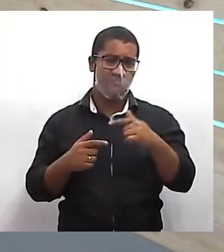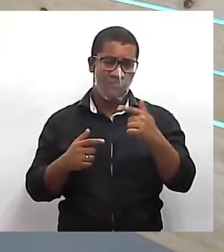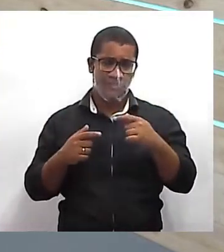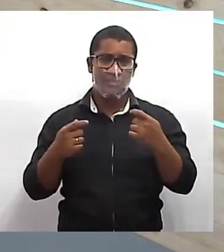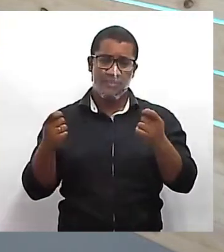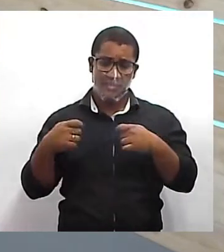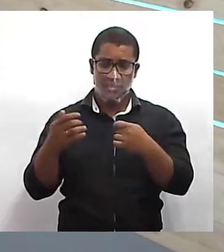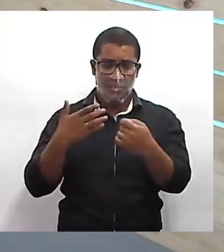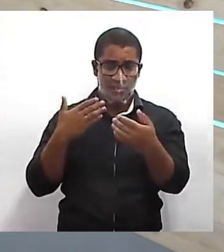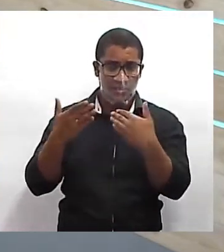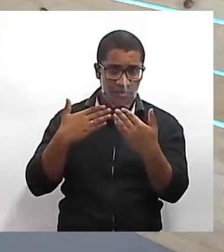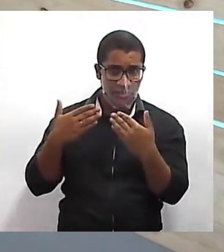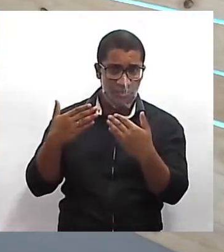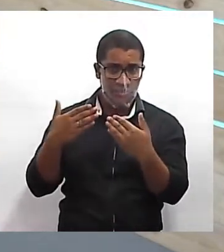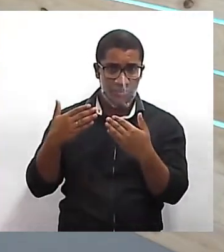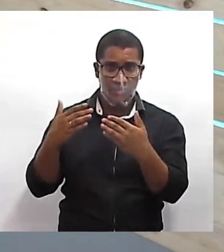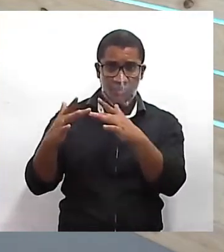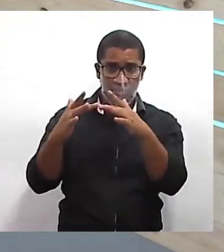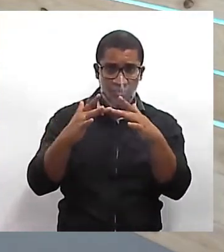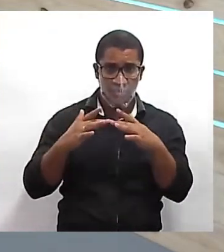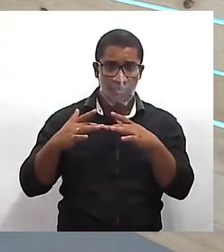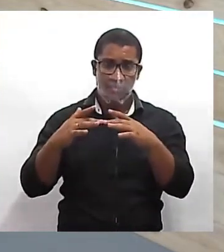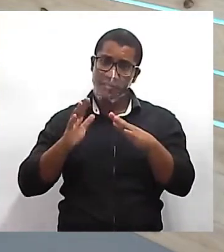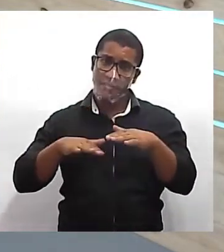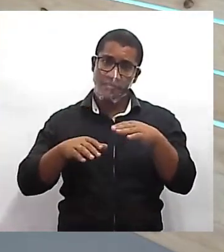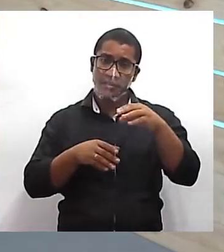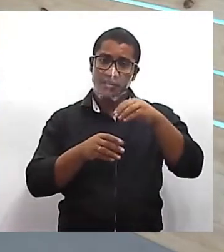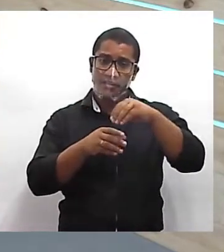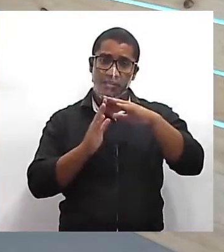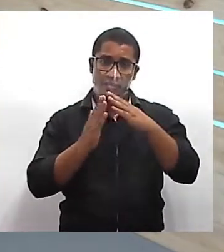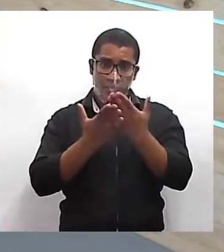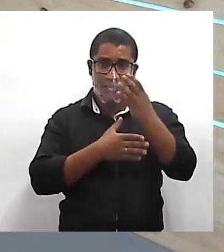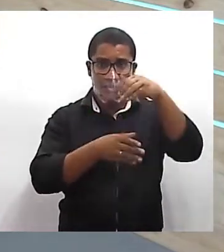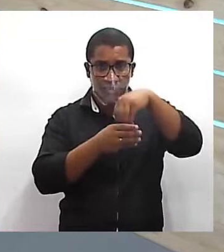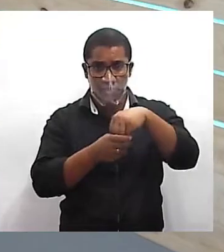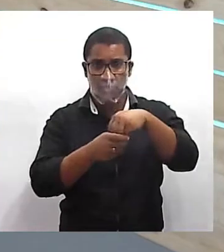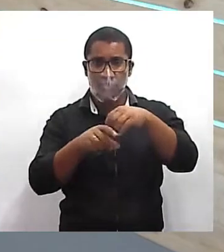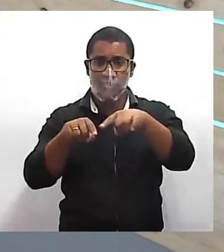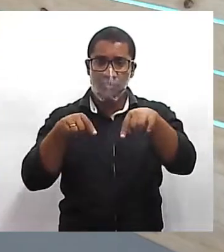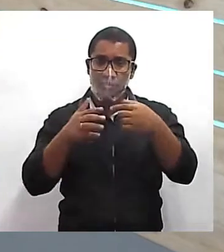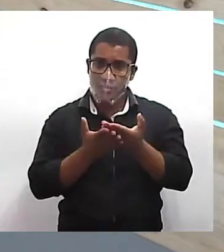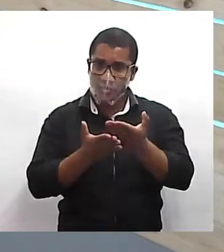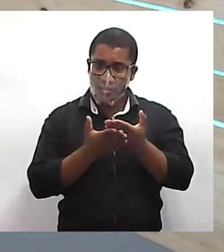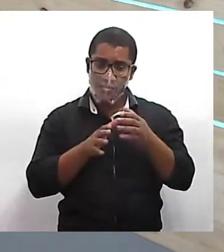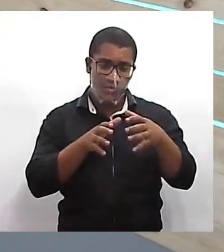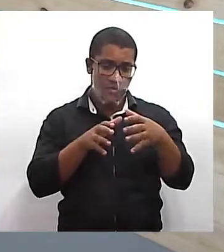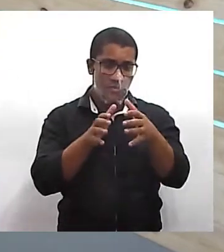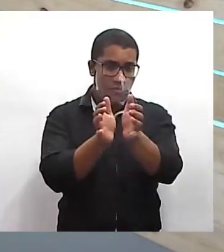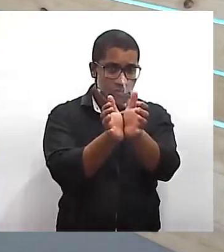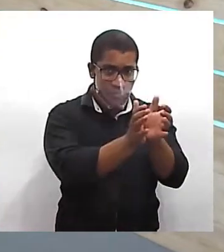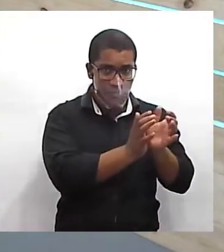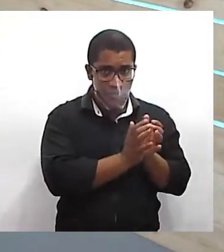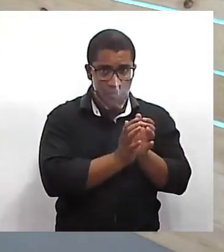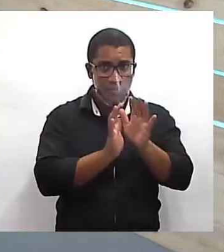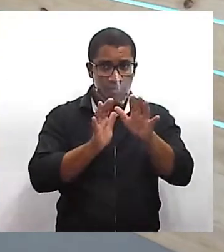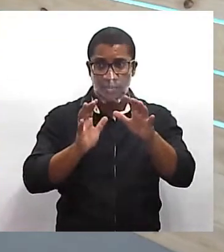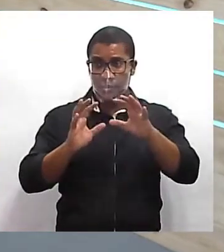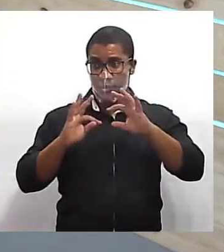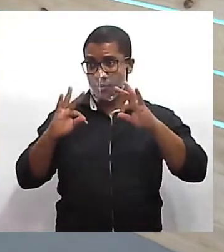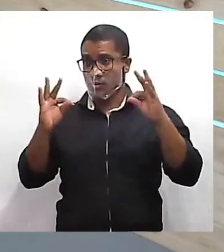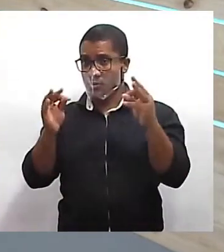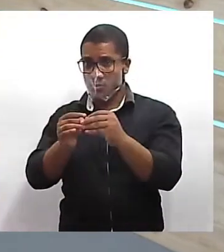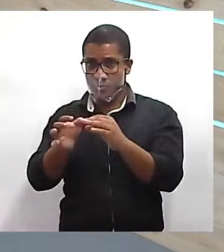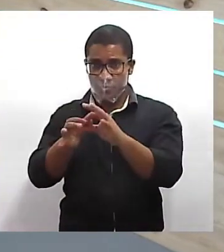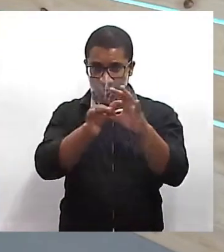pode estabelecer-se talvez no interior da escola, da sala de aula, em pequenos grupos, mas nunca na sociedade global. Ele